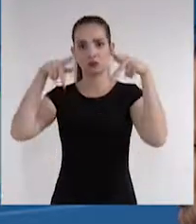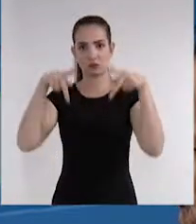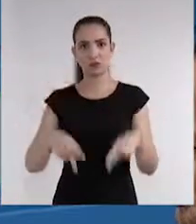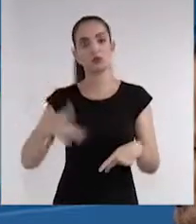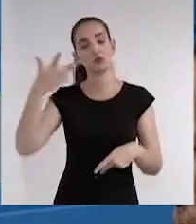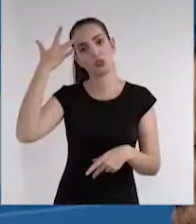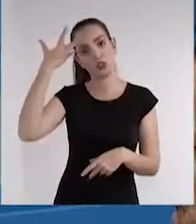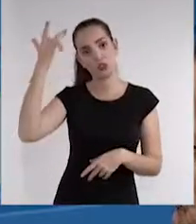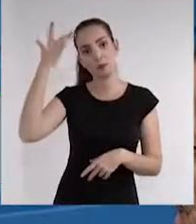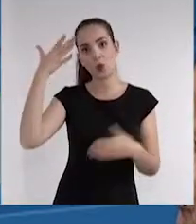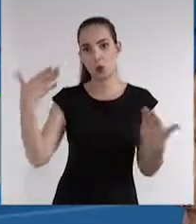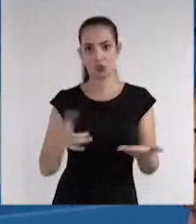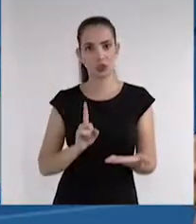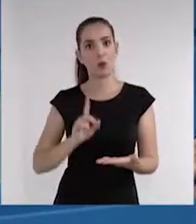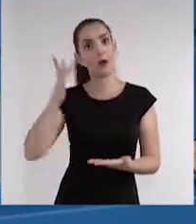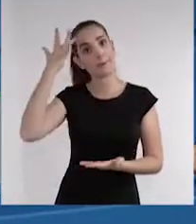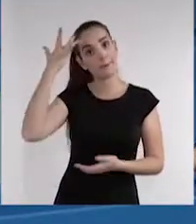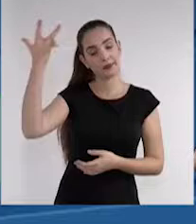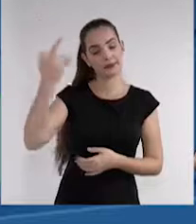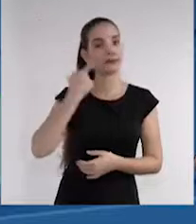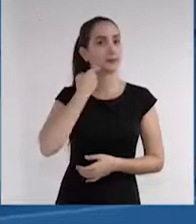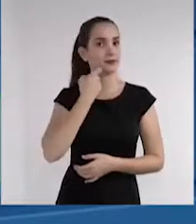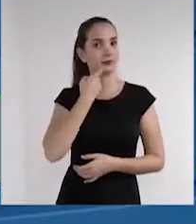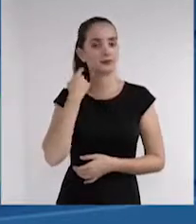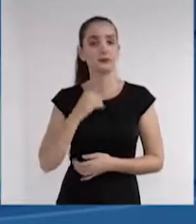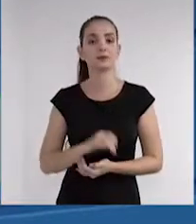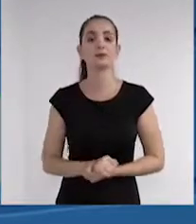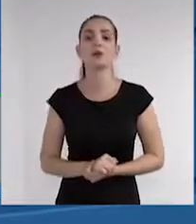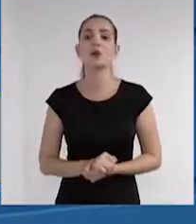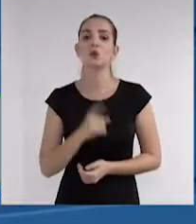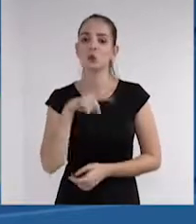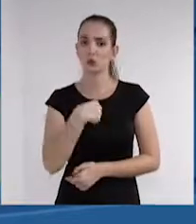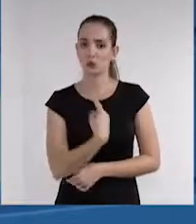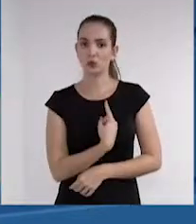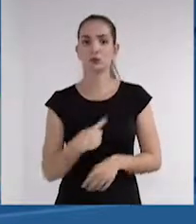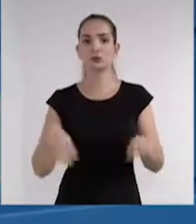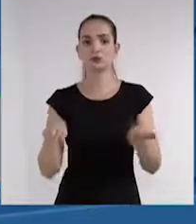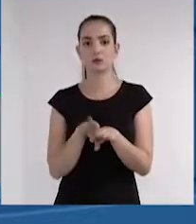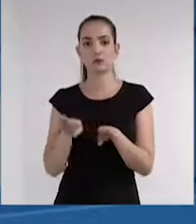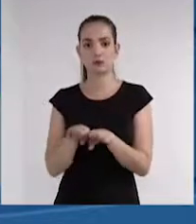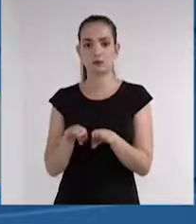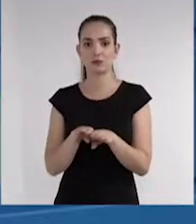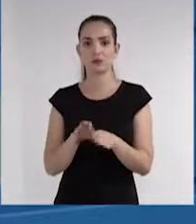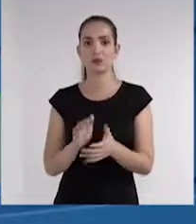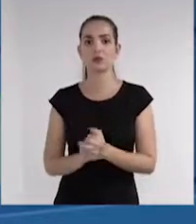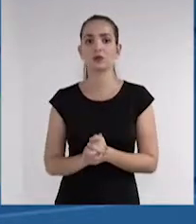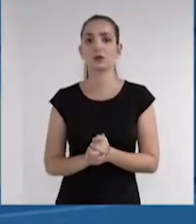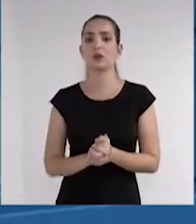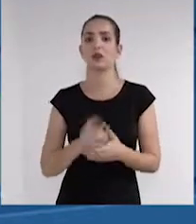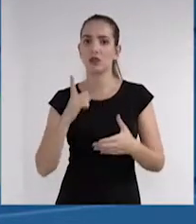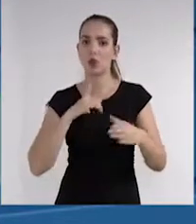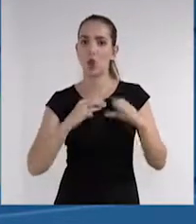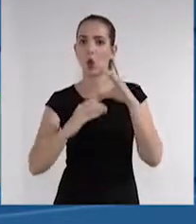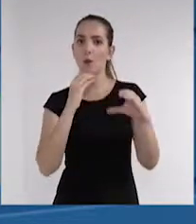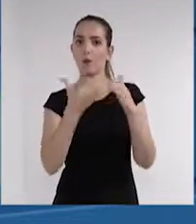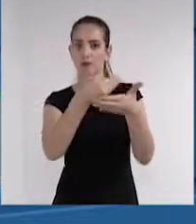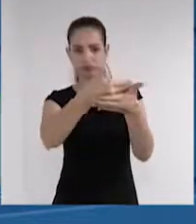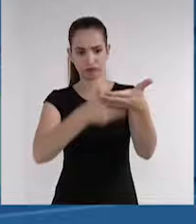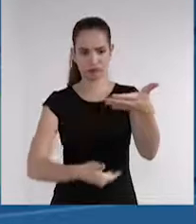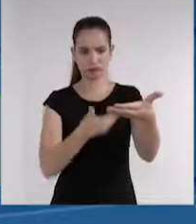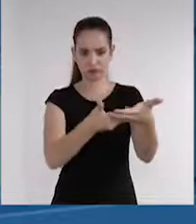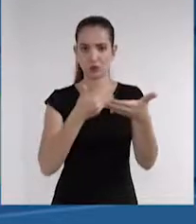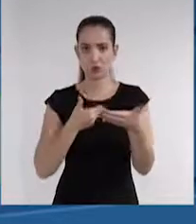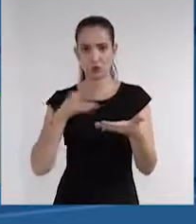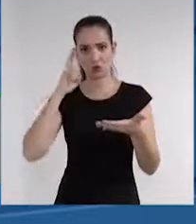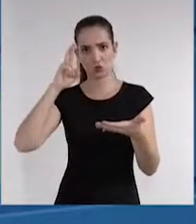amanhã. A audiência pública de amanhã, na sexta-feira, que nós também recebemos o comunicado por parte do